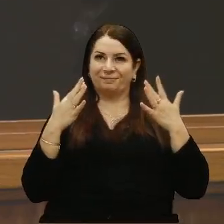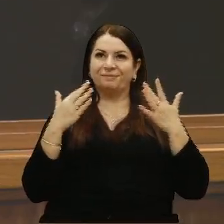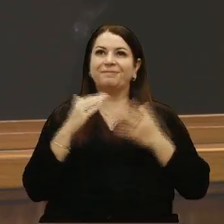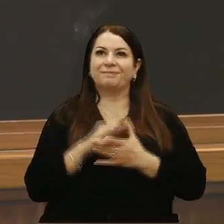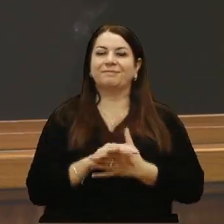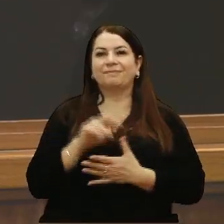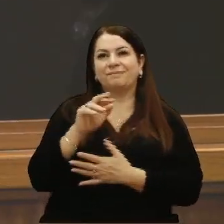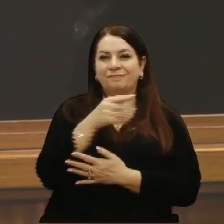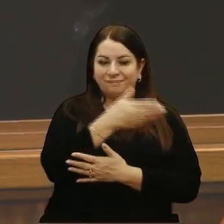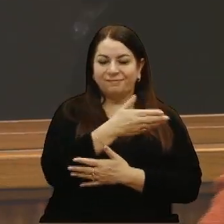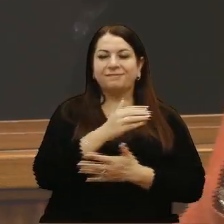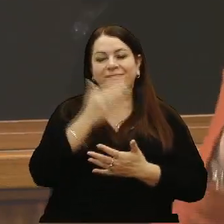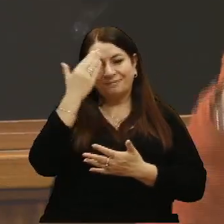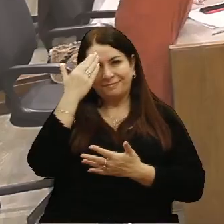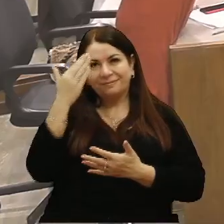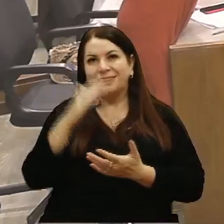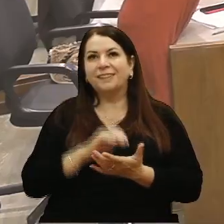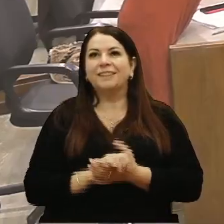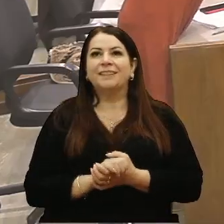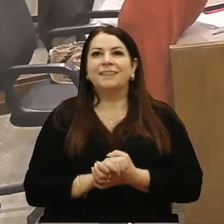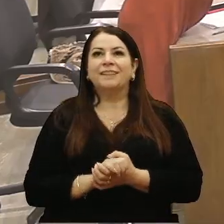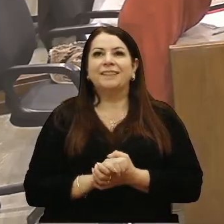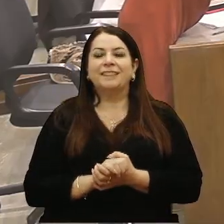a Rafaela. Obrigada.